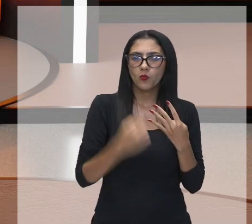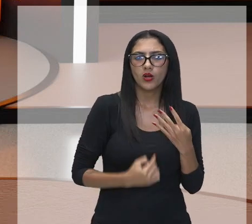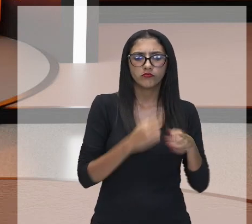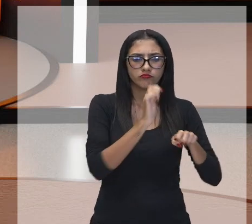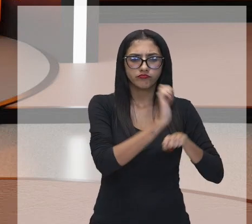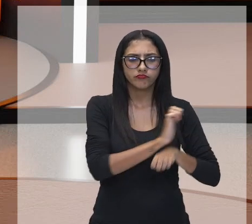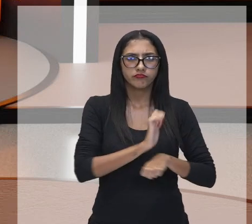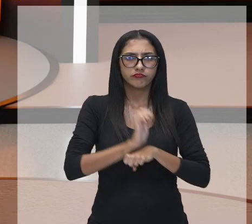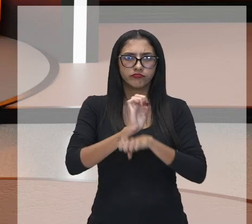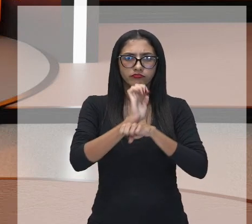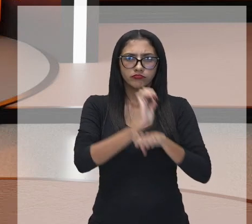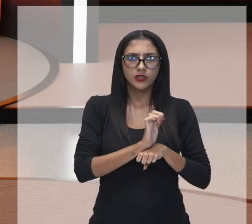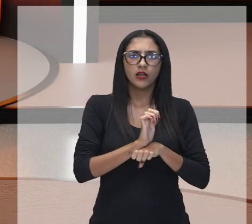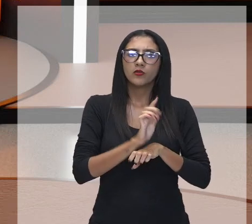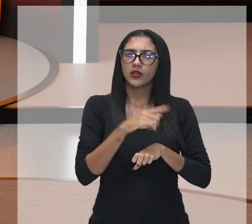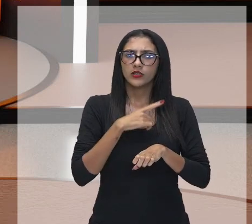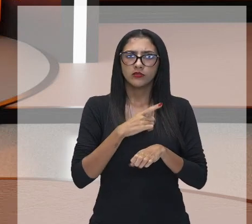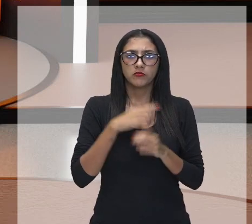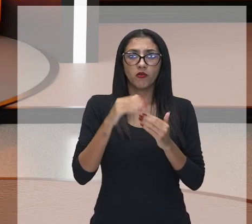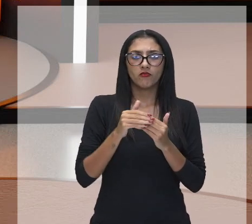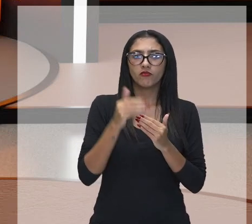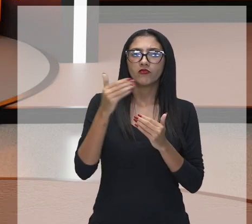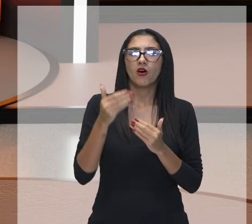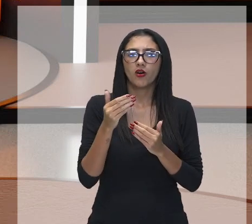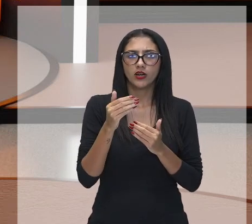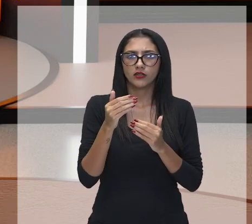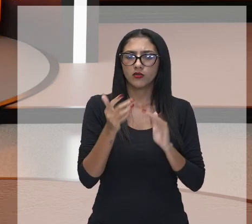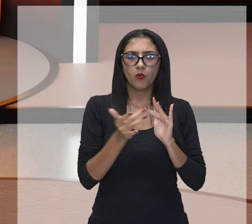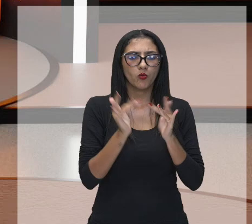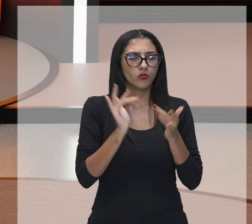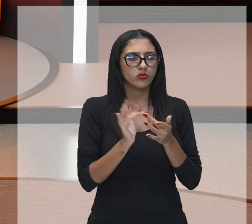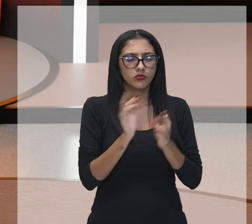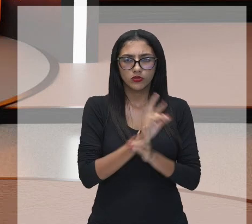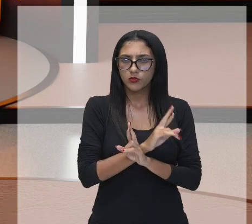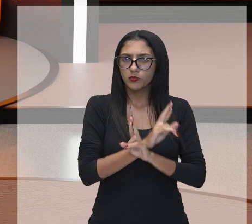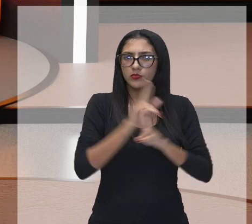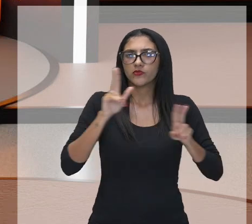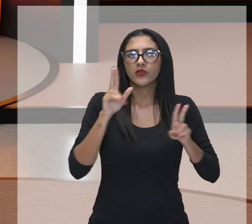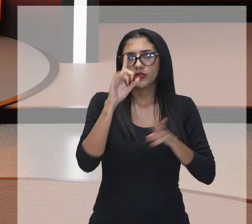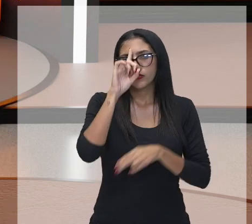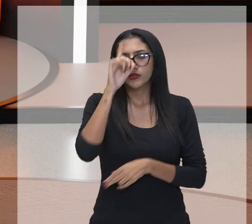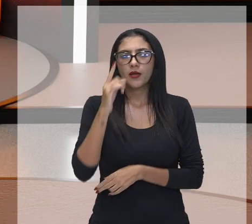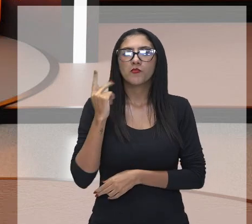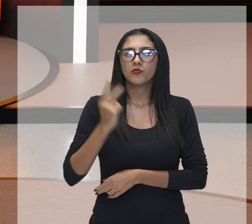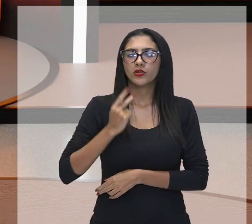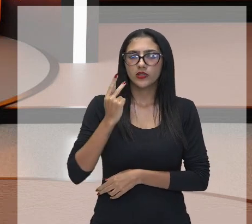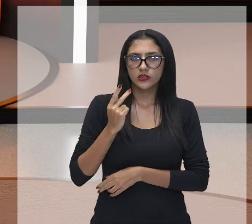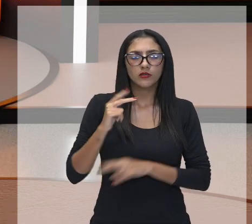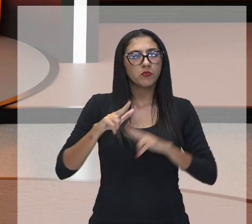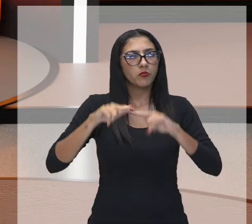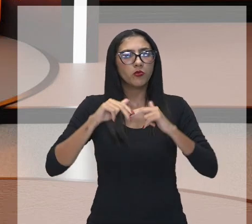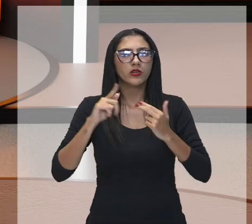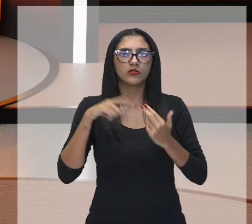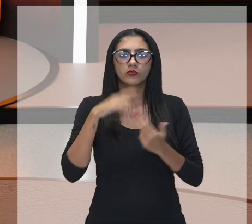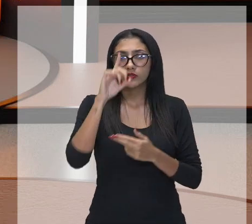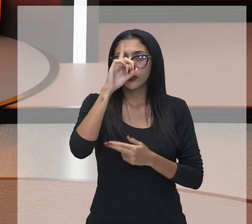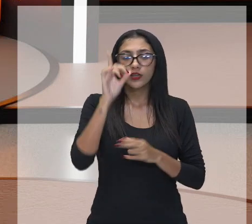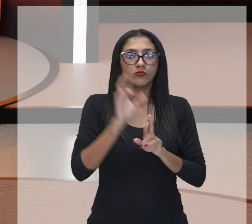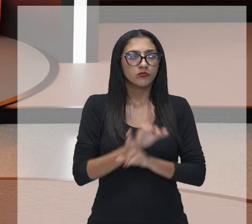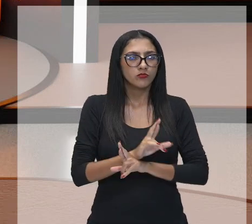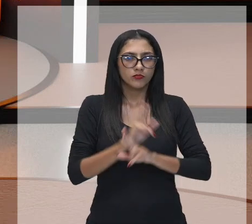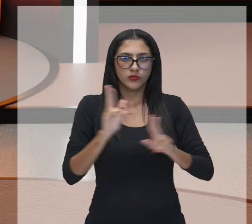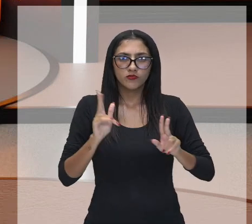estados, eles estão fora do contexto da política do café com leite, então é a oposição. E a campanha de